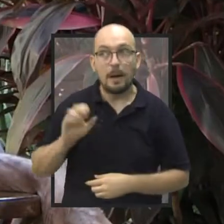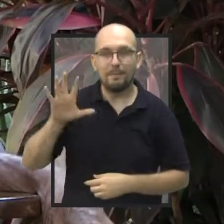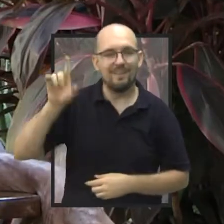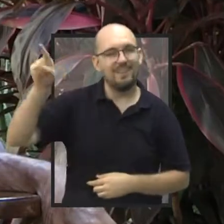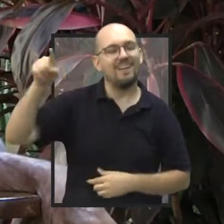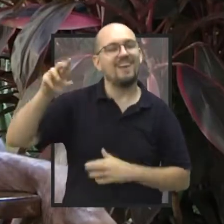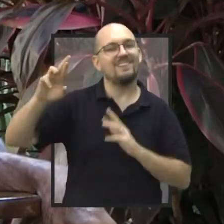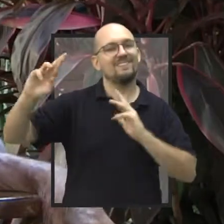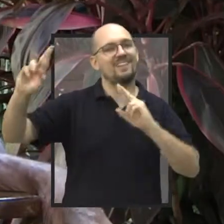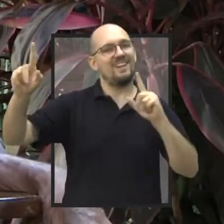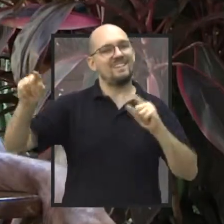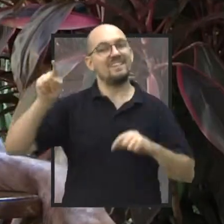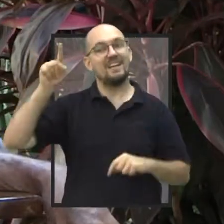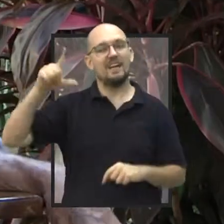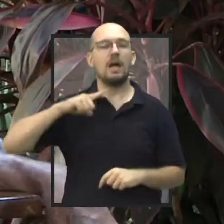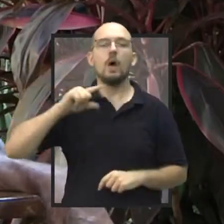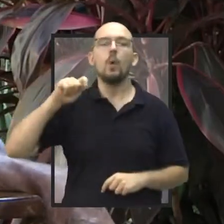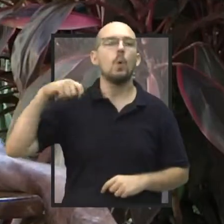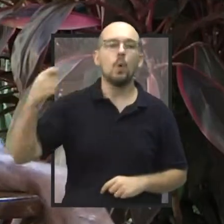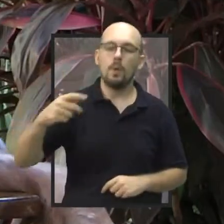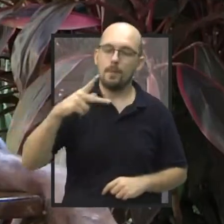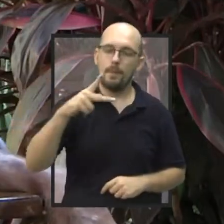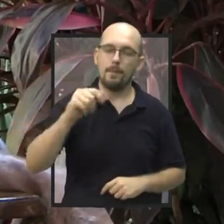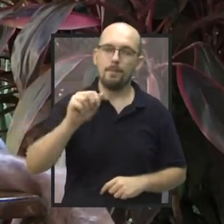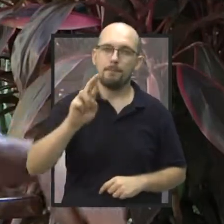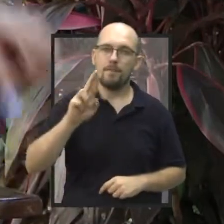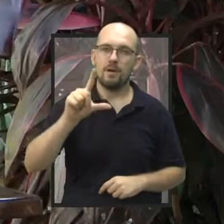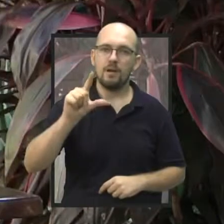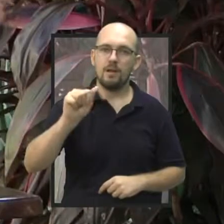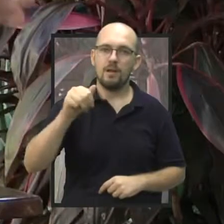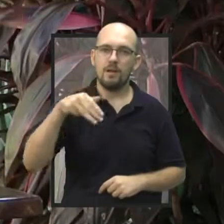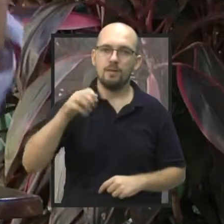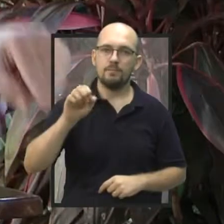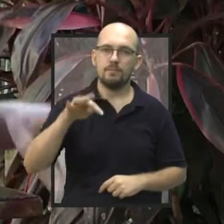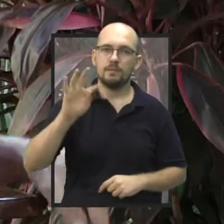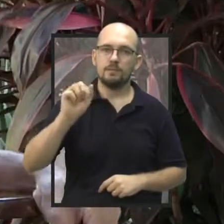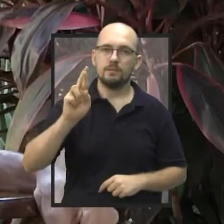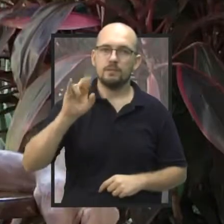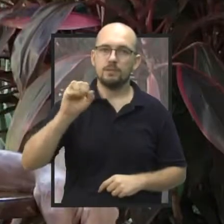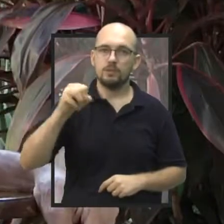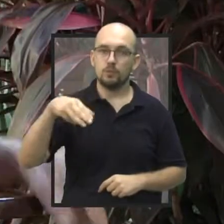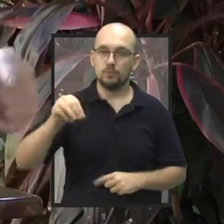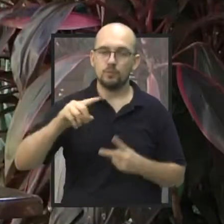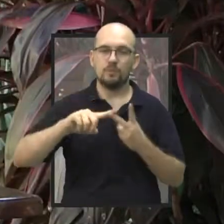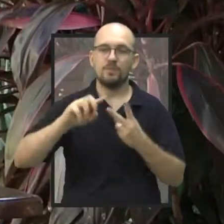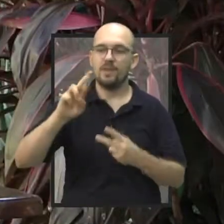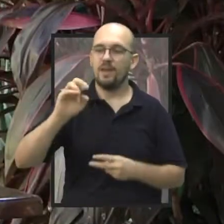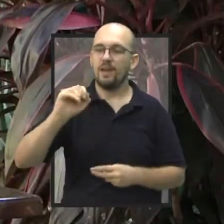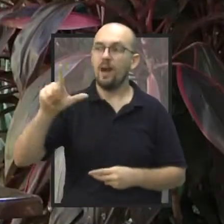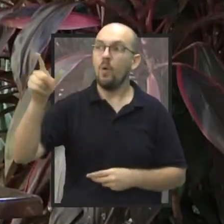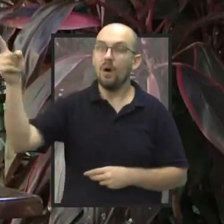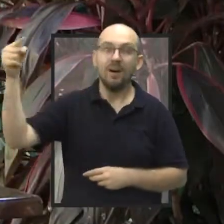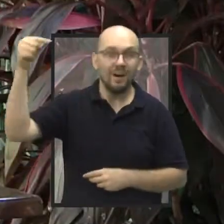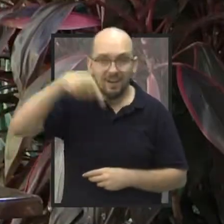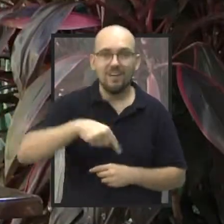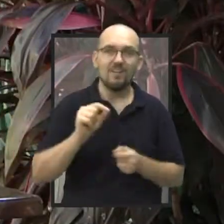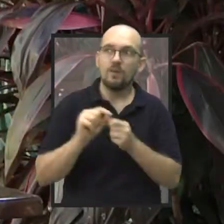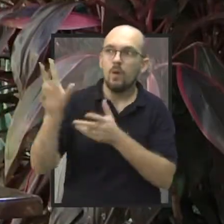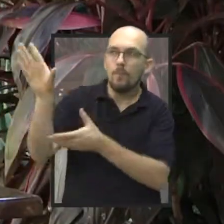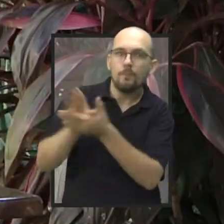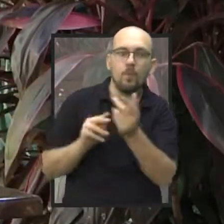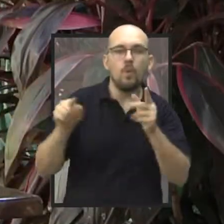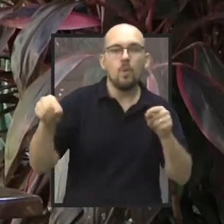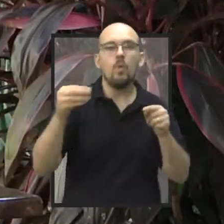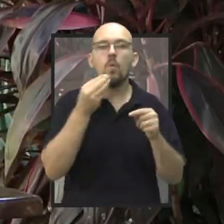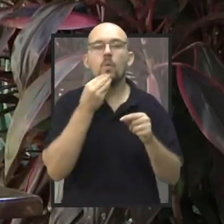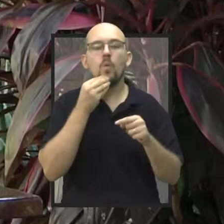é diferente, lá é parlamentarismo, lá é RECAL, lá é diferente, apresenta tudo aqui. Por que vai apresentar tão somente a